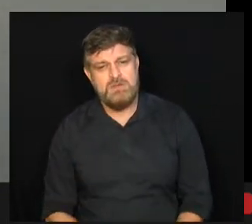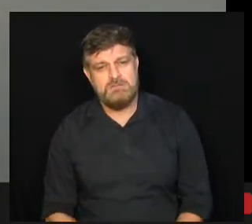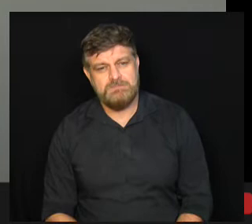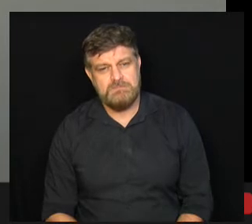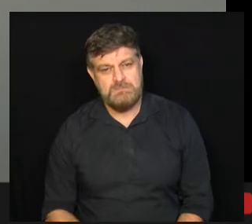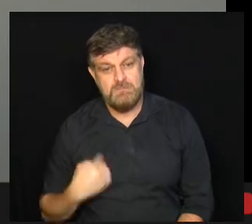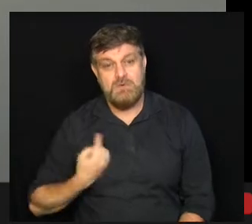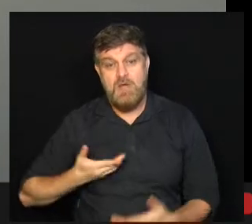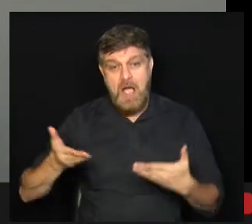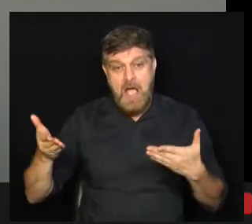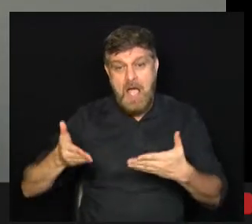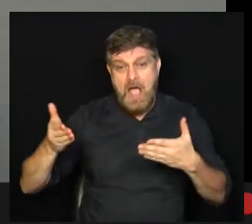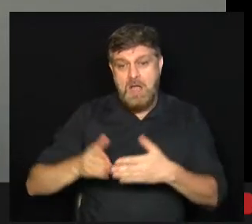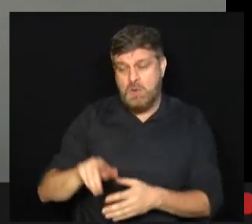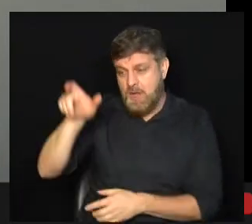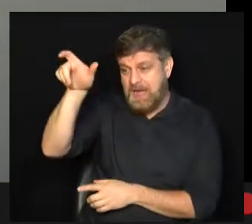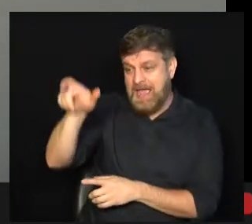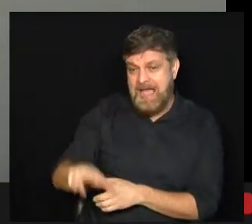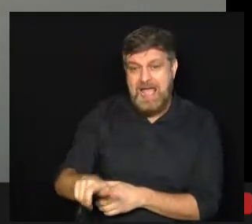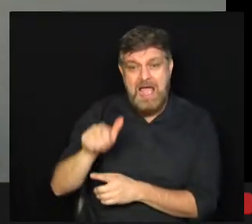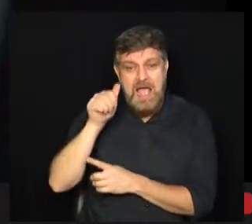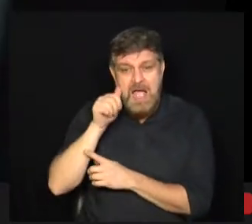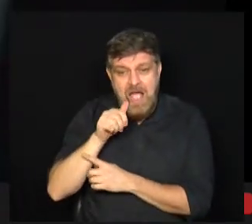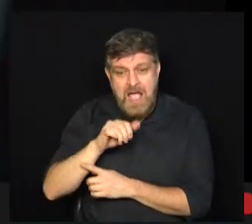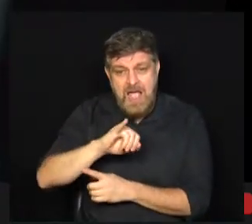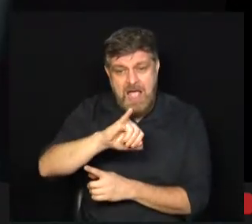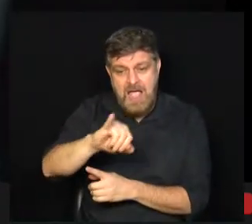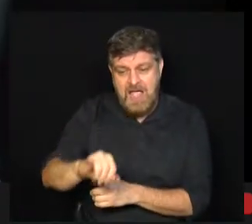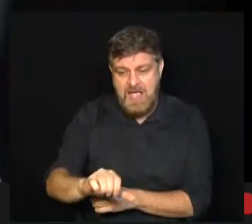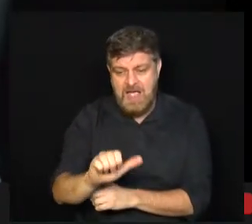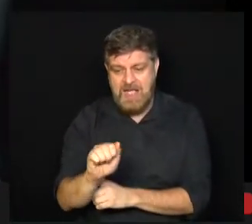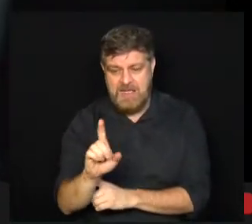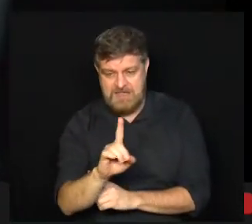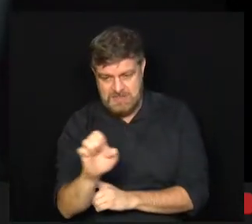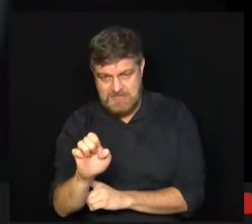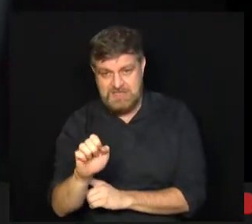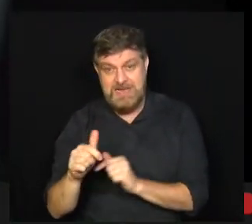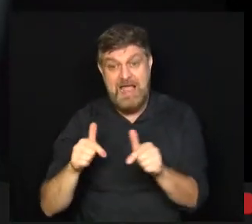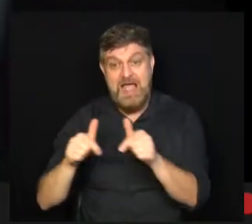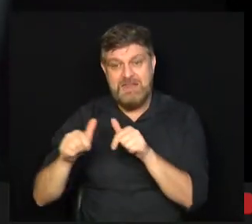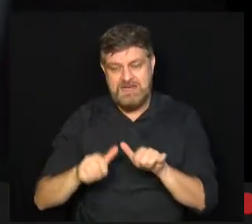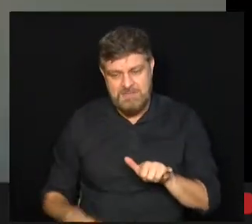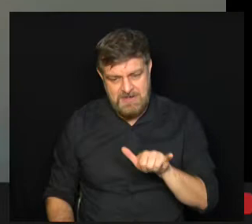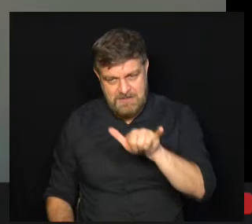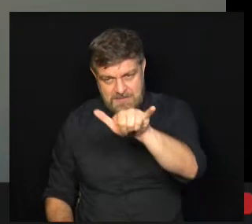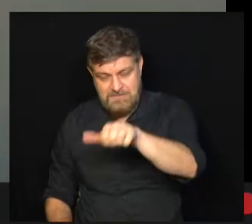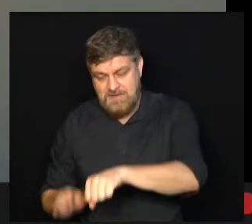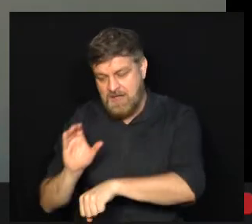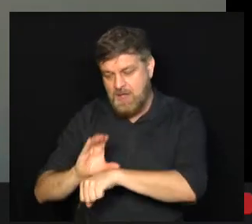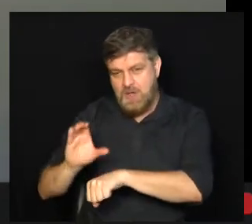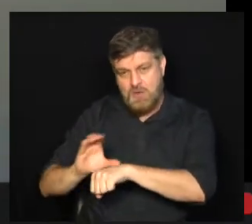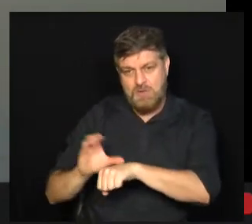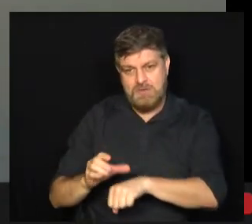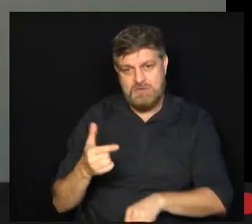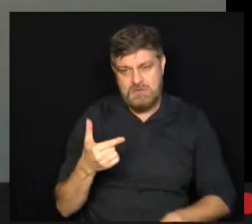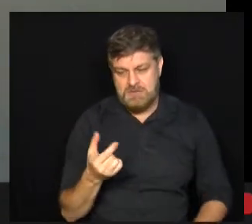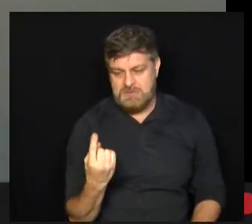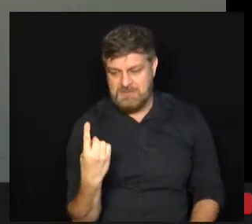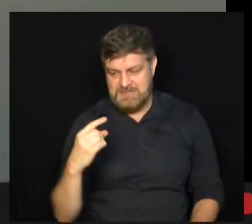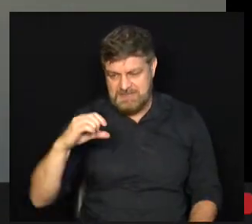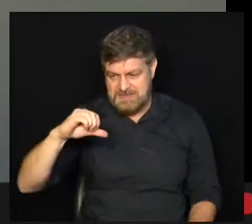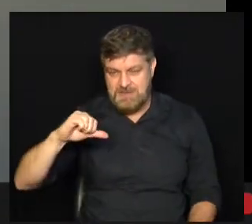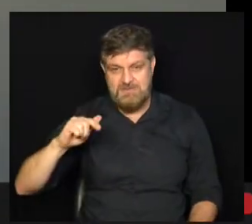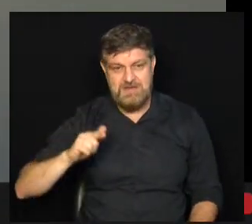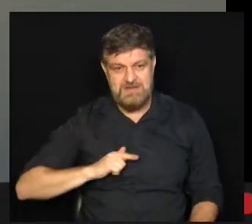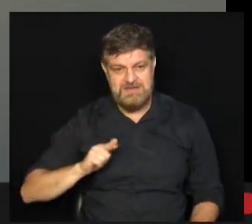vamos ouvir agora a Jade Aquina, que é comissária de voo, fez curso em 2019, tendo recebido o